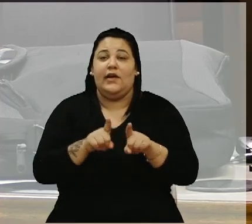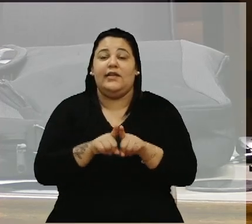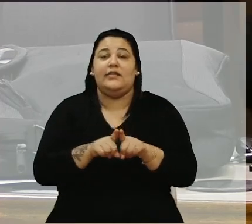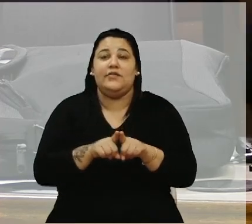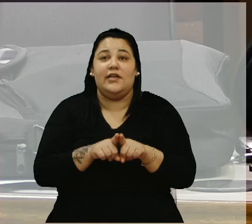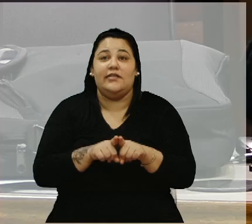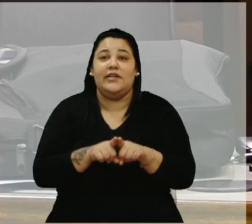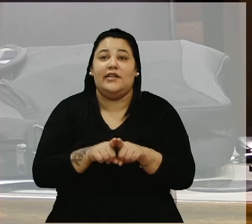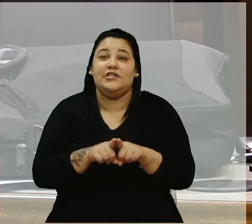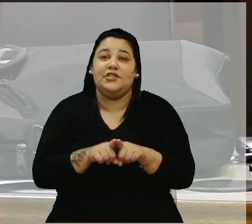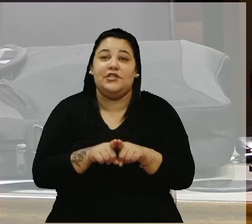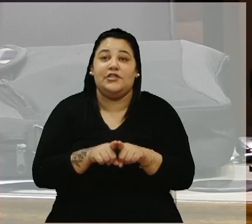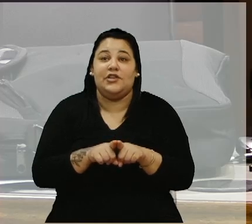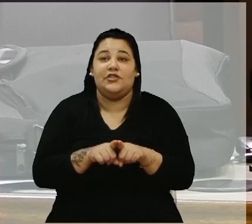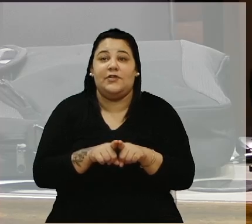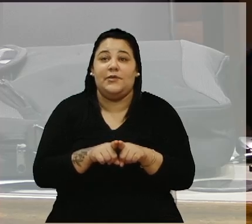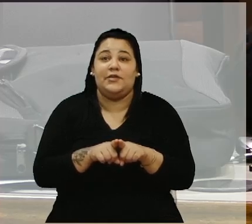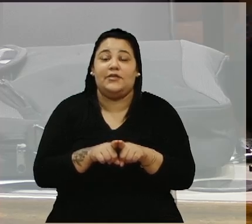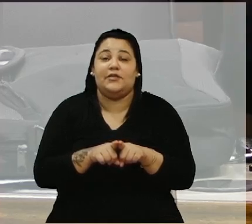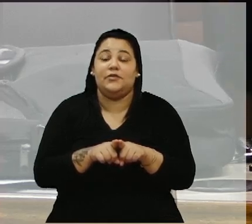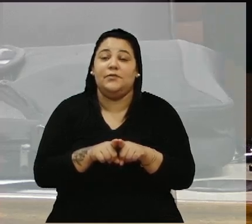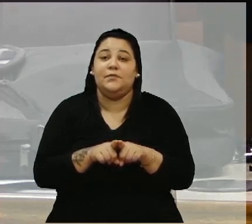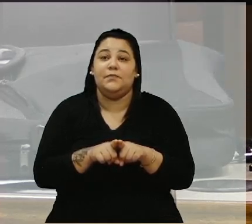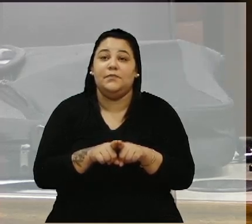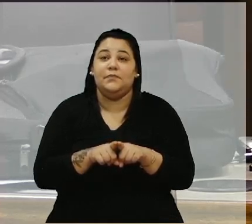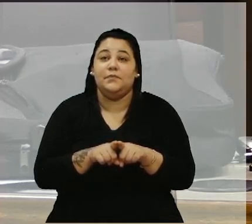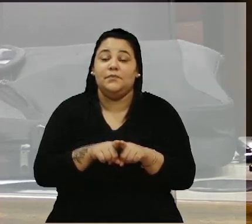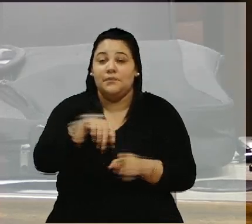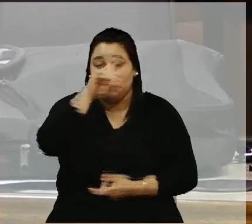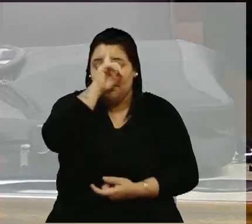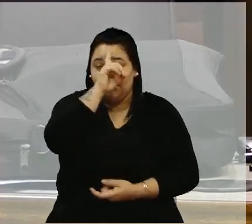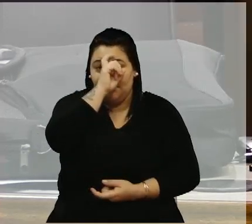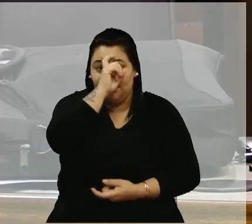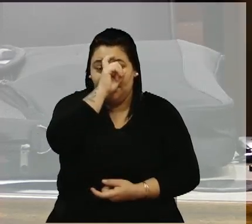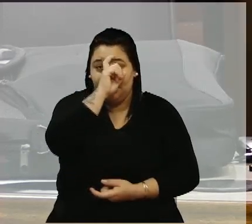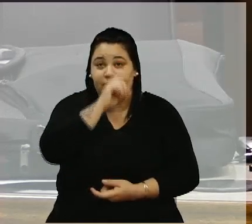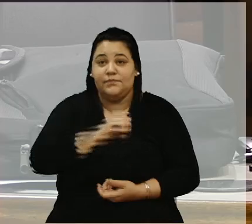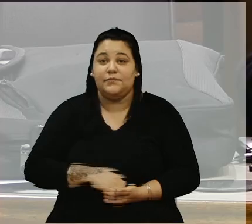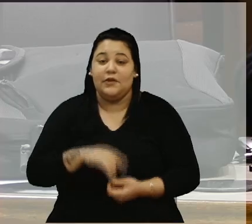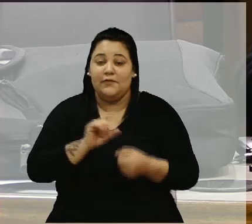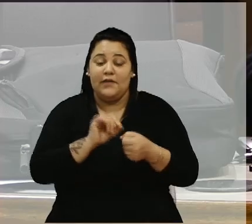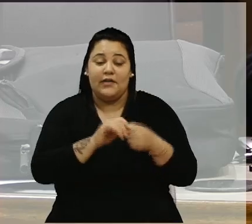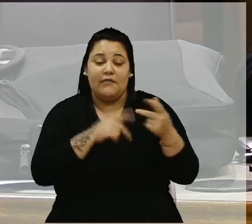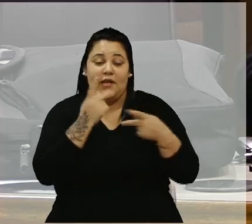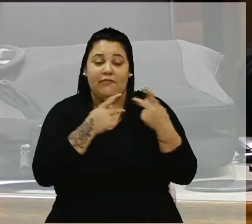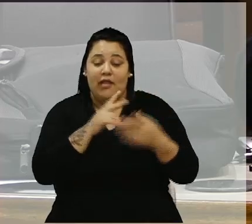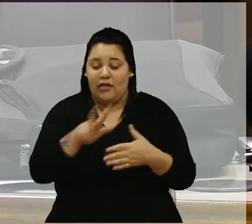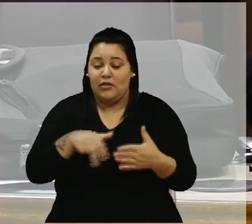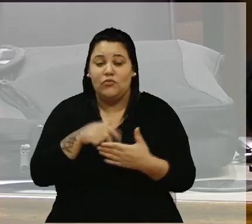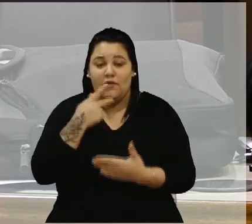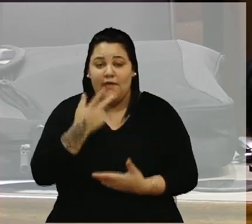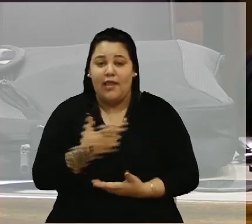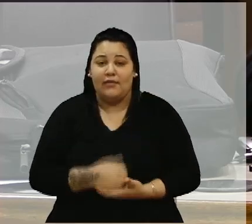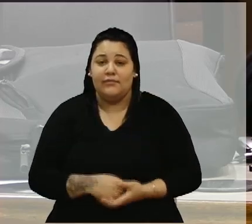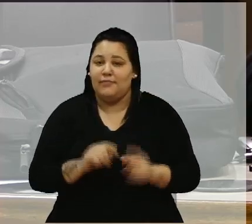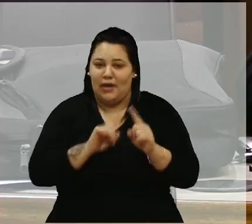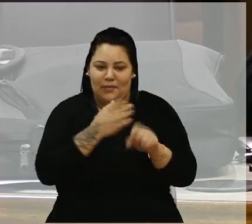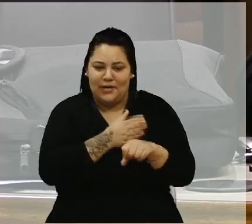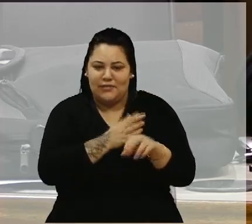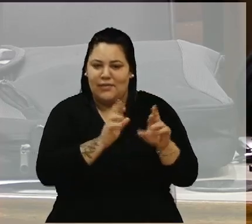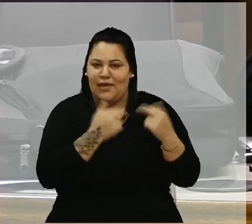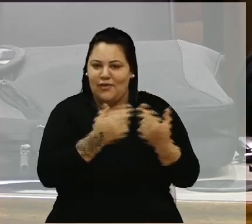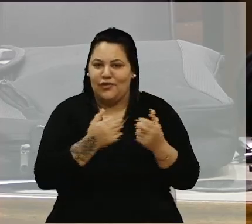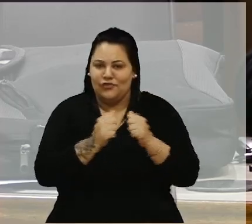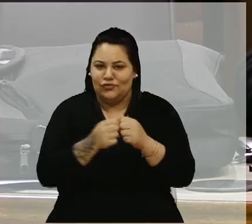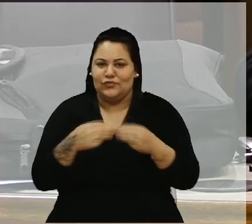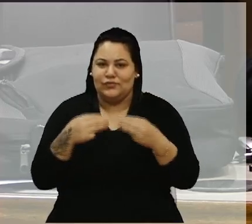leitos, mandar o dinheiro e o hospital e todo mundo manda notinha, fazem notinha, vem aqui na tribuna e falam, mas não participam de uma reunião com a